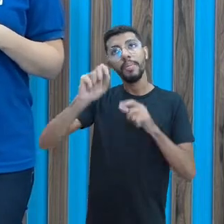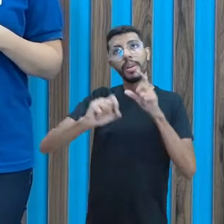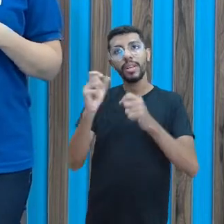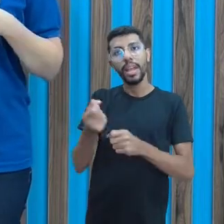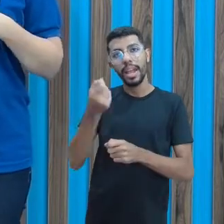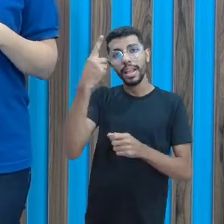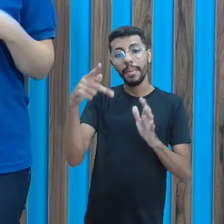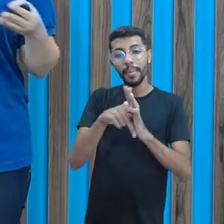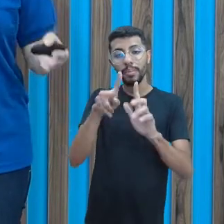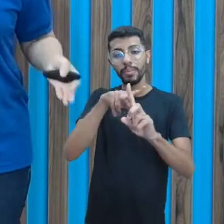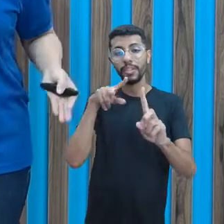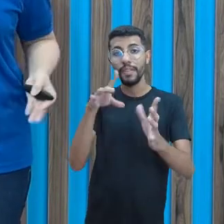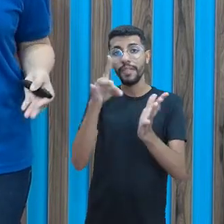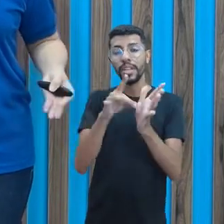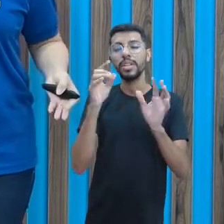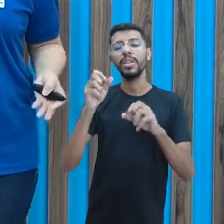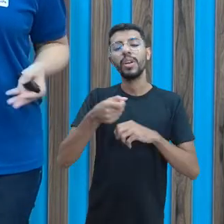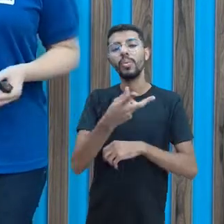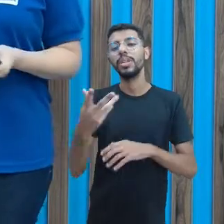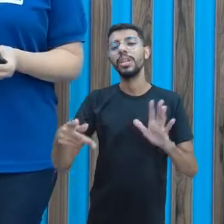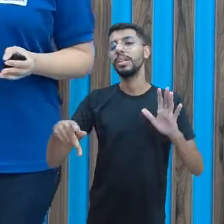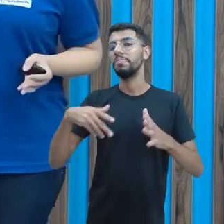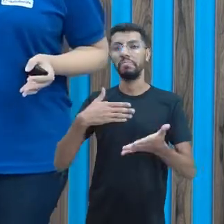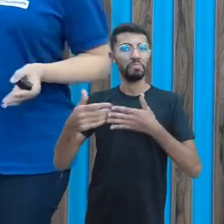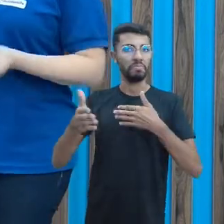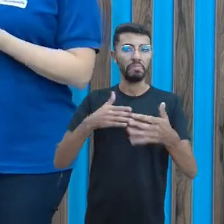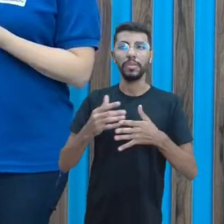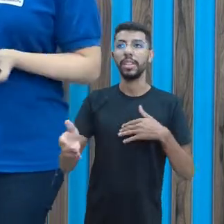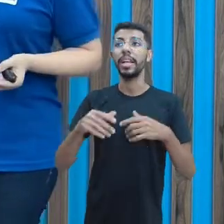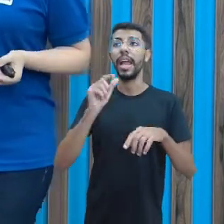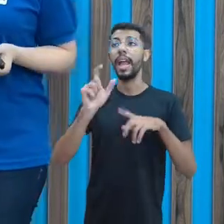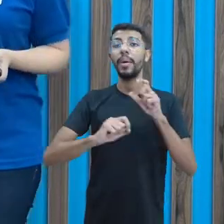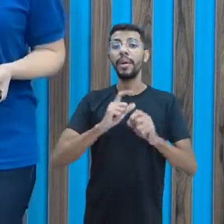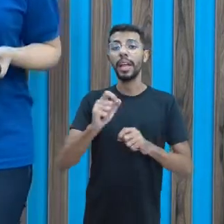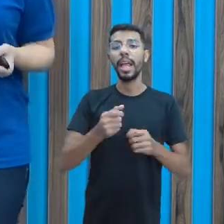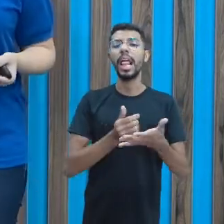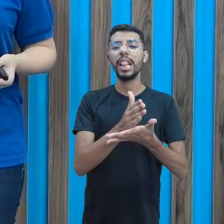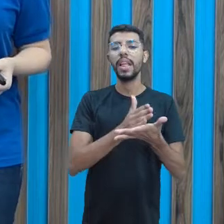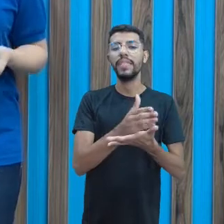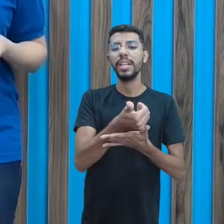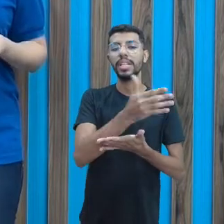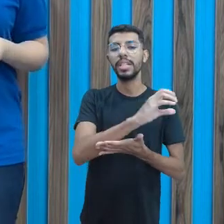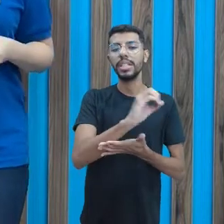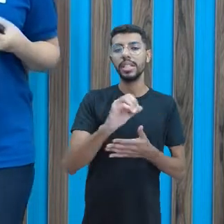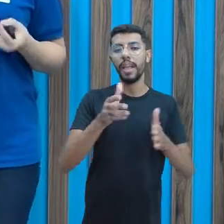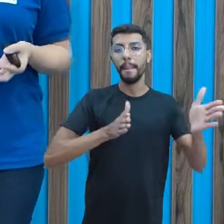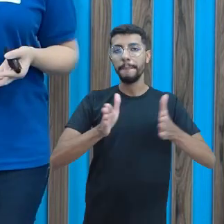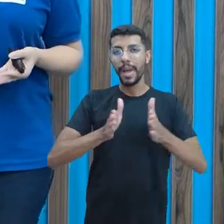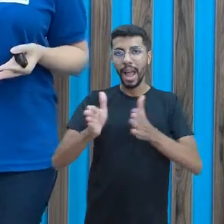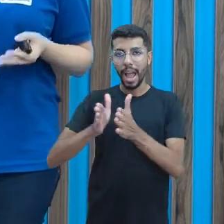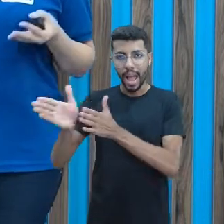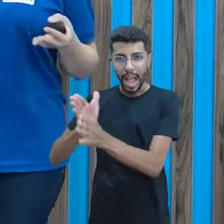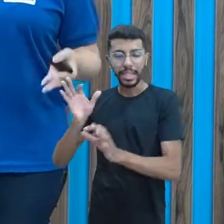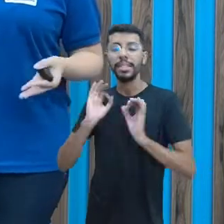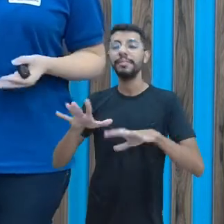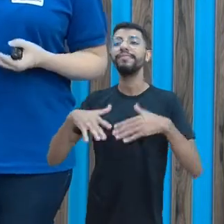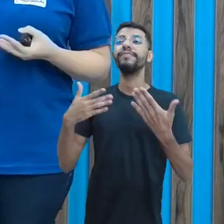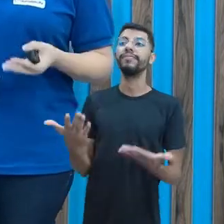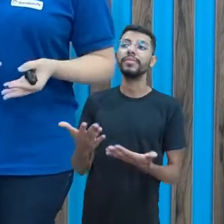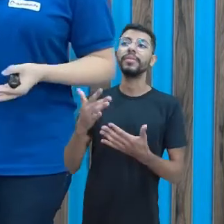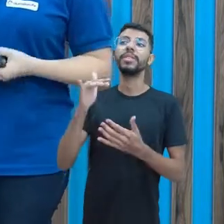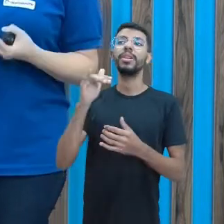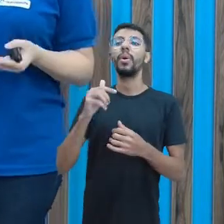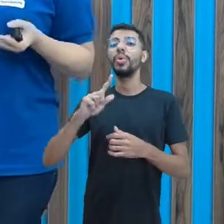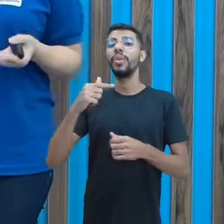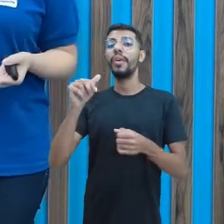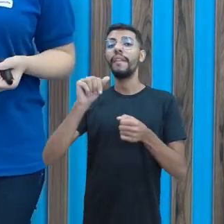uma quantidade, independente de qual seja, vai ser dividida em 100 partes e dessas partes a gente vai pegar algumas delas, tratando isso